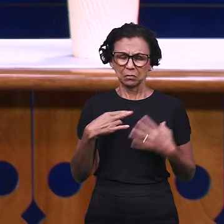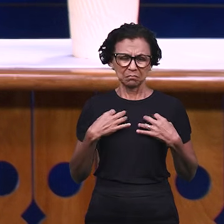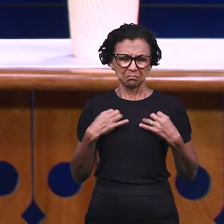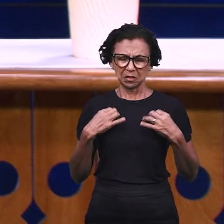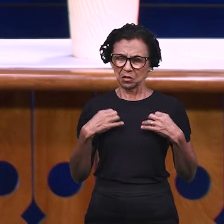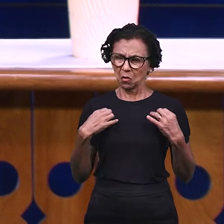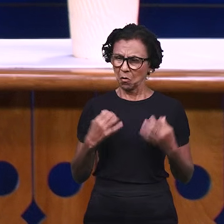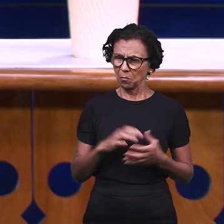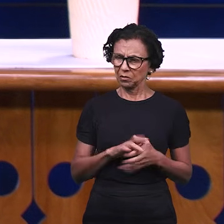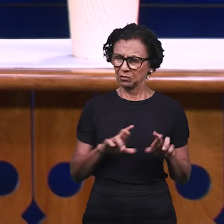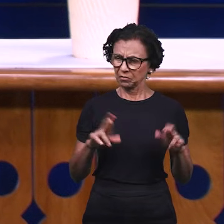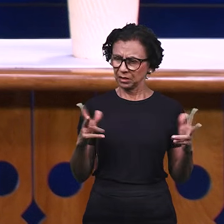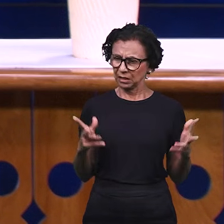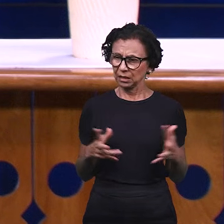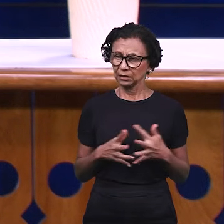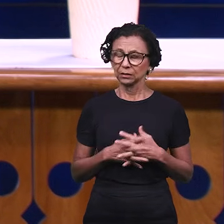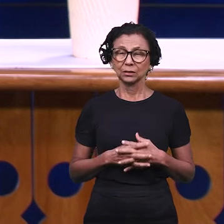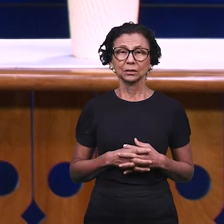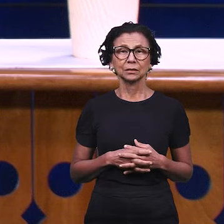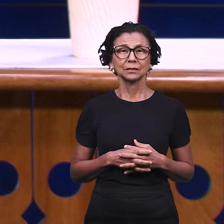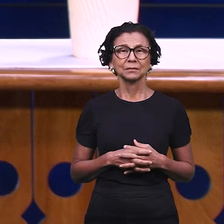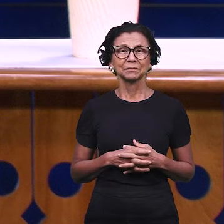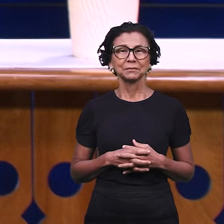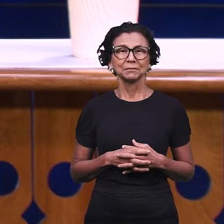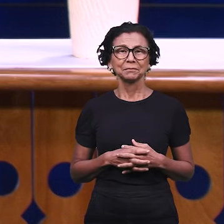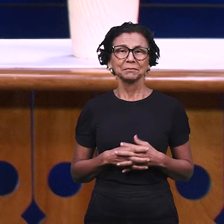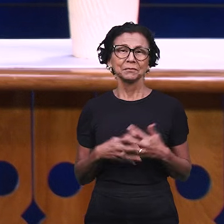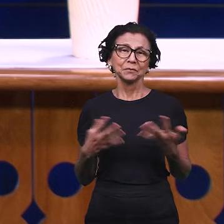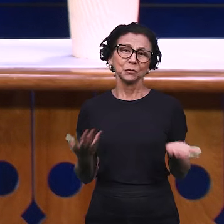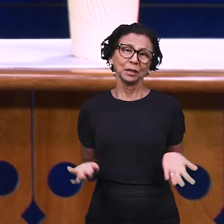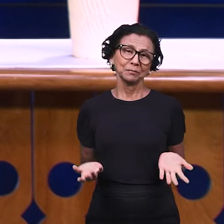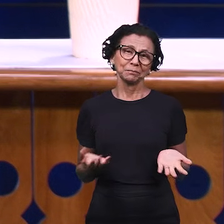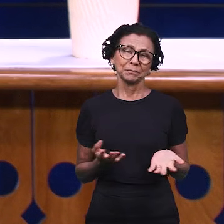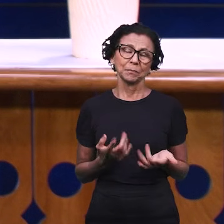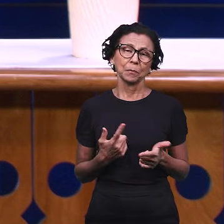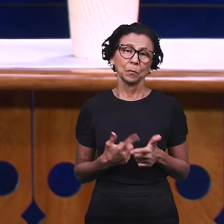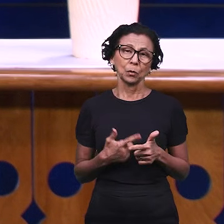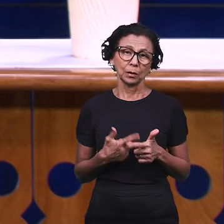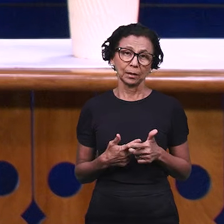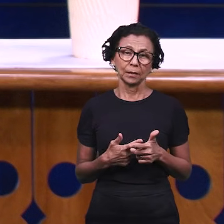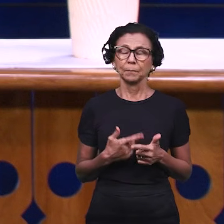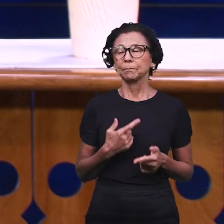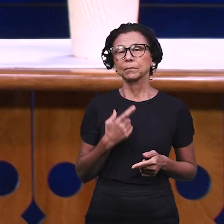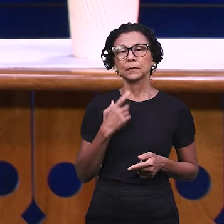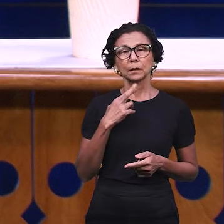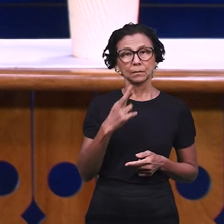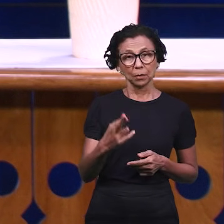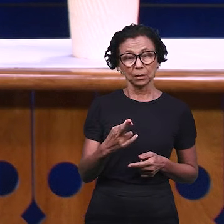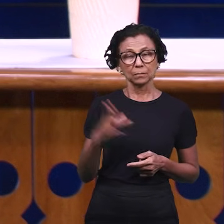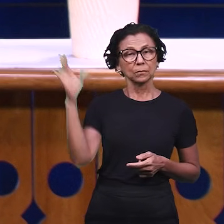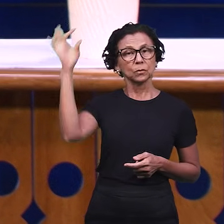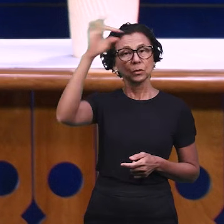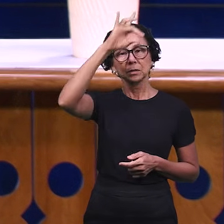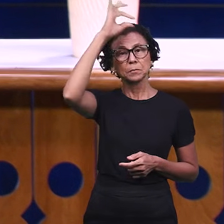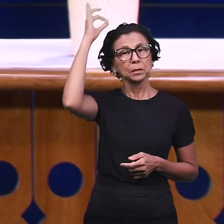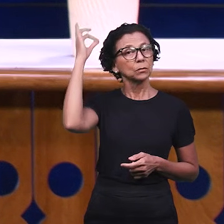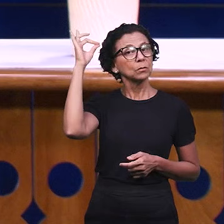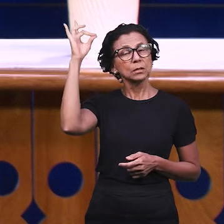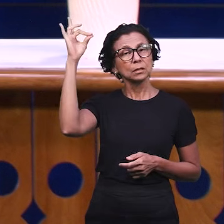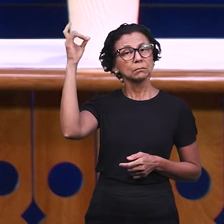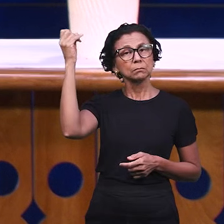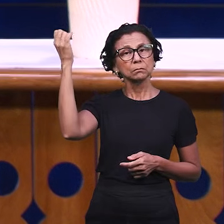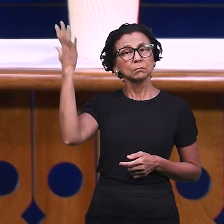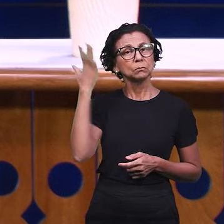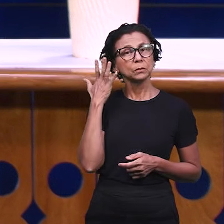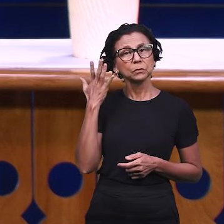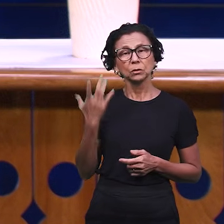assim? A resposta é muito simples, é porque o Espírito Santo mostrou para a igreja. Só isso. Não tem nenhuma